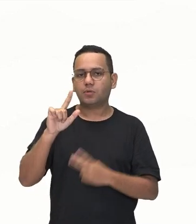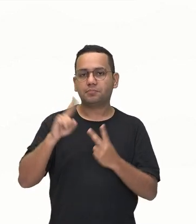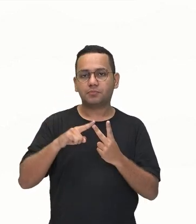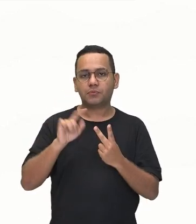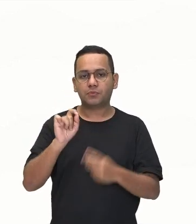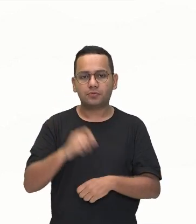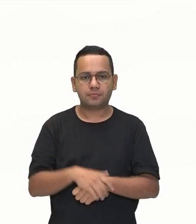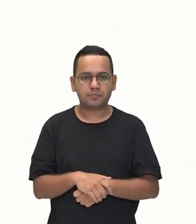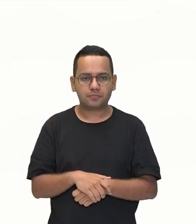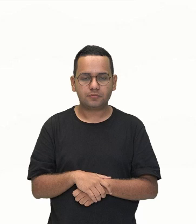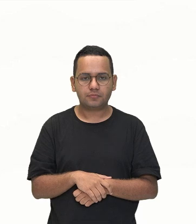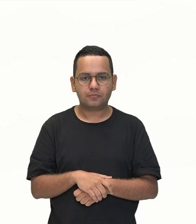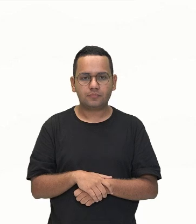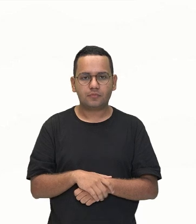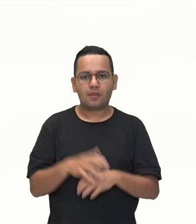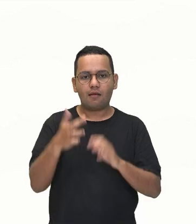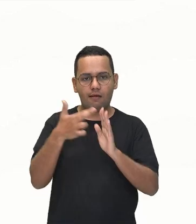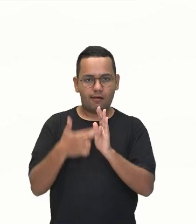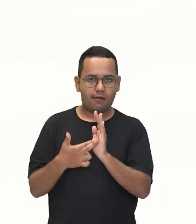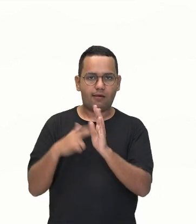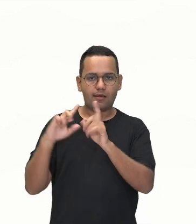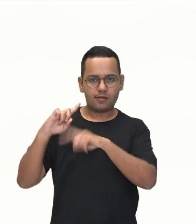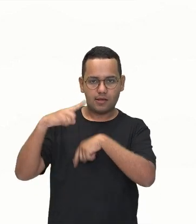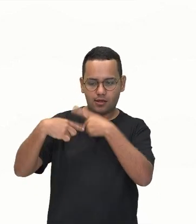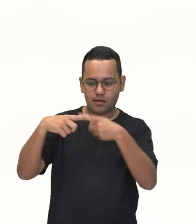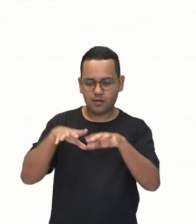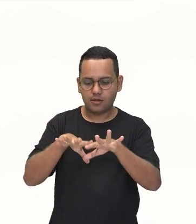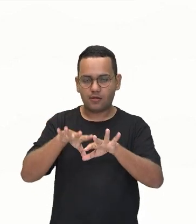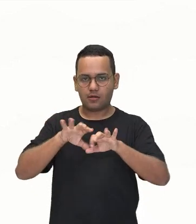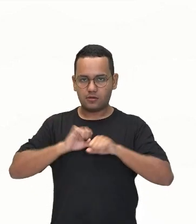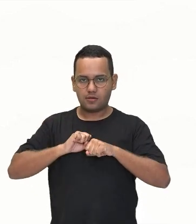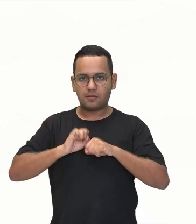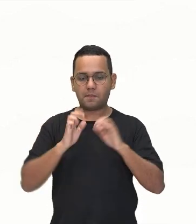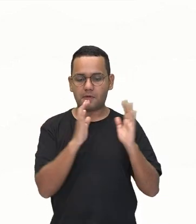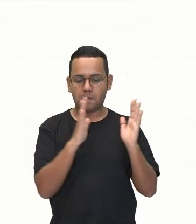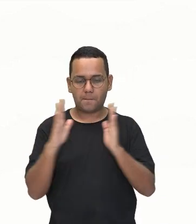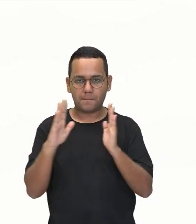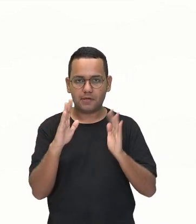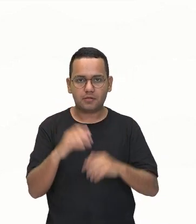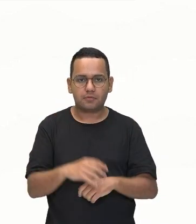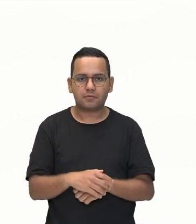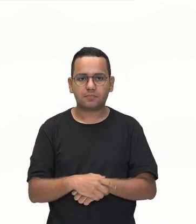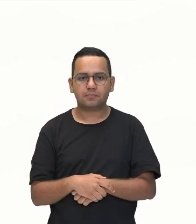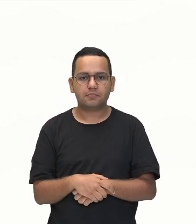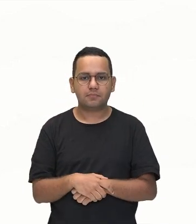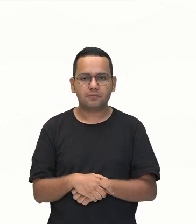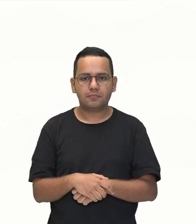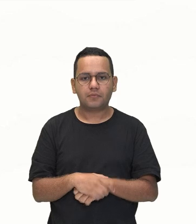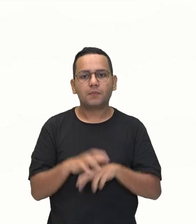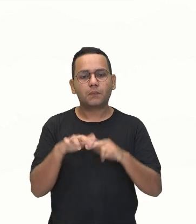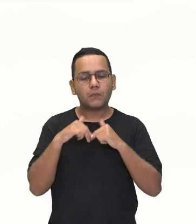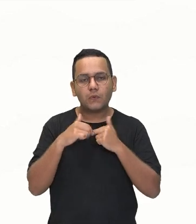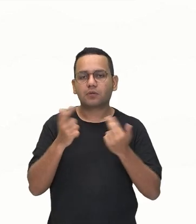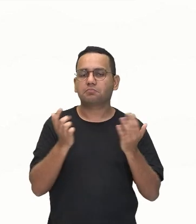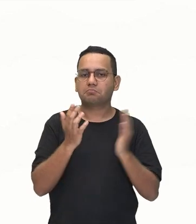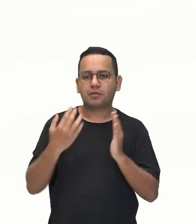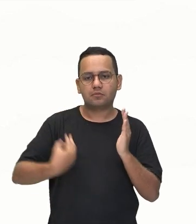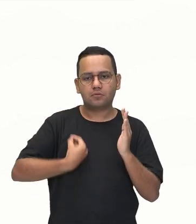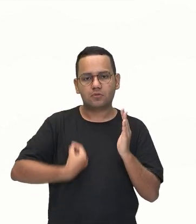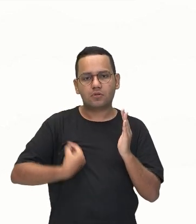é a lei da herança dos caracteres adquiridos. As características adquiridas durante a vida podem